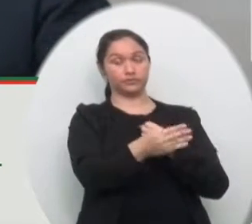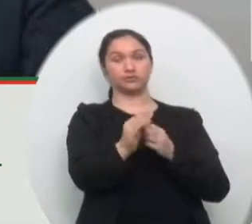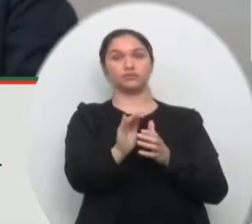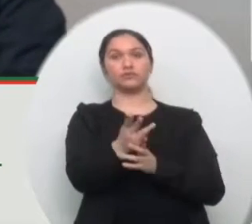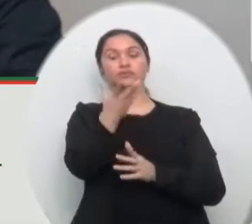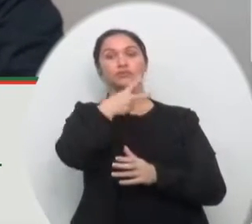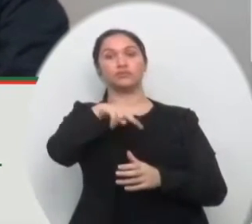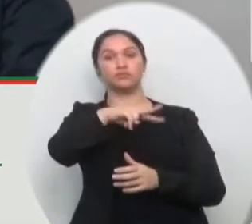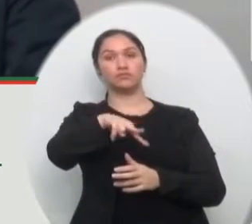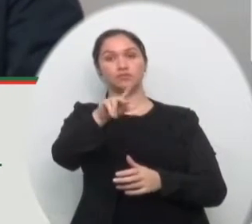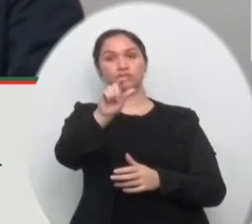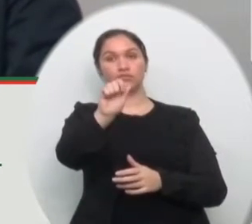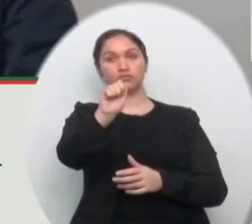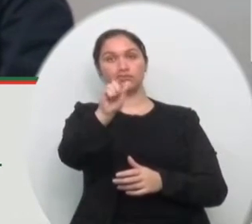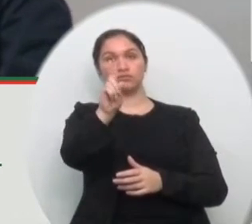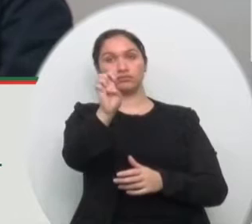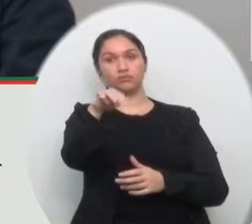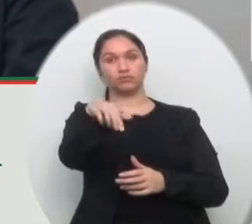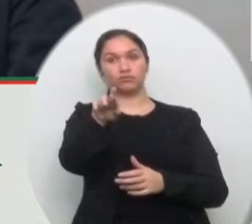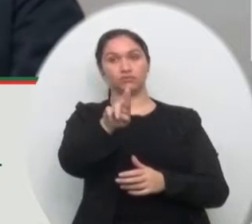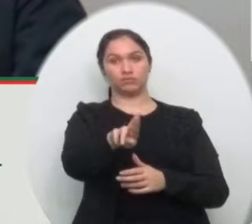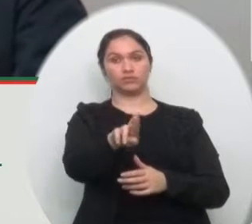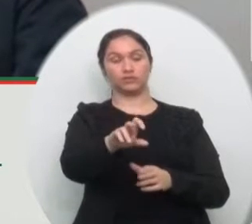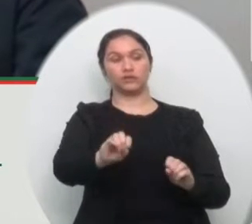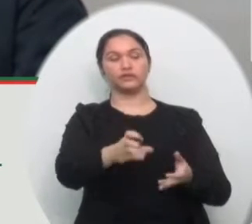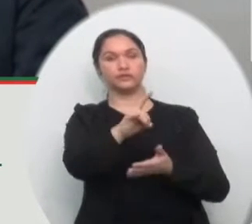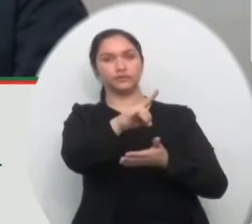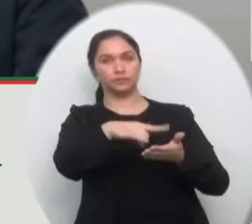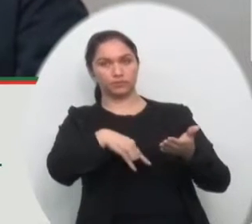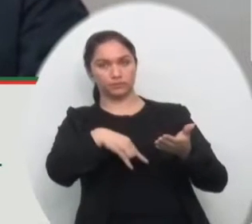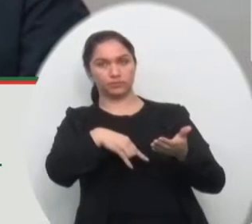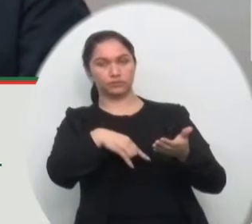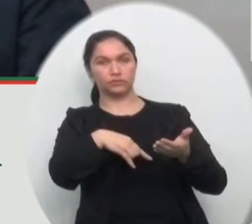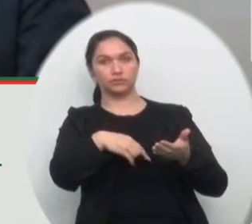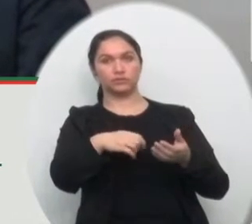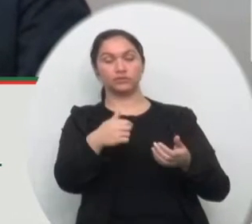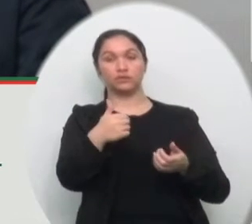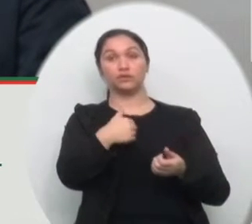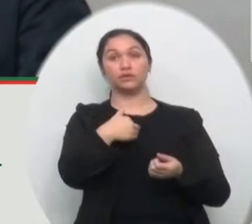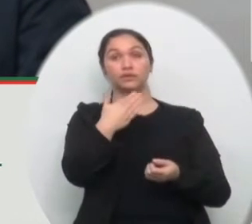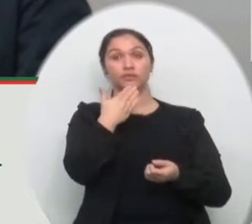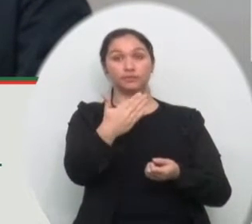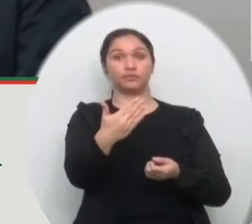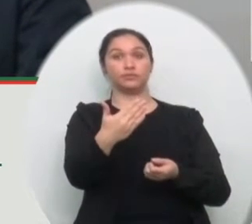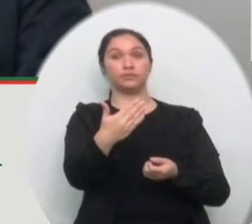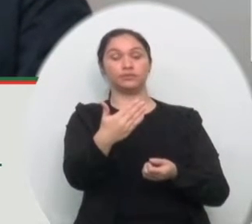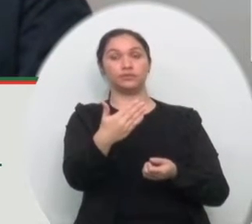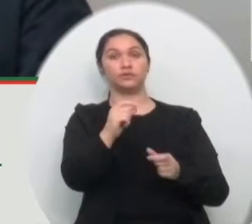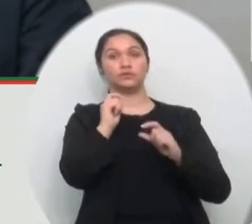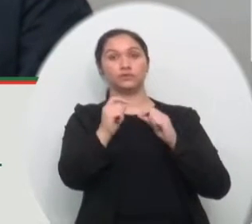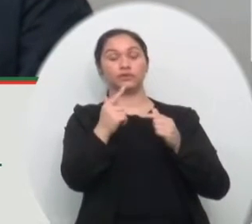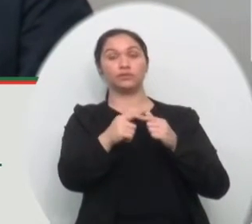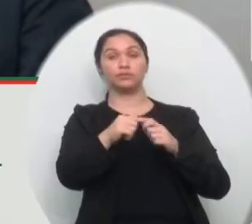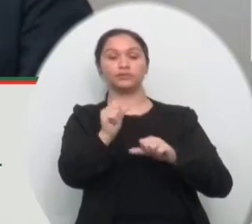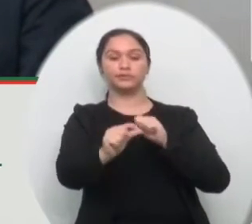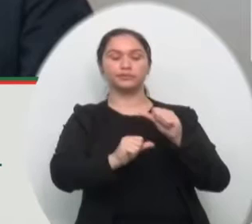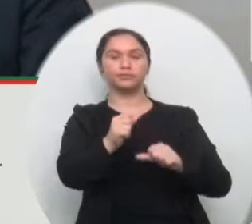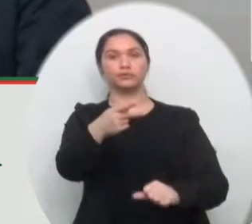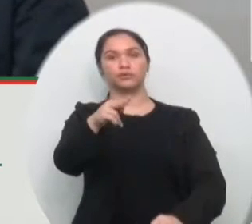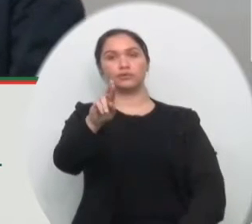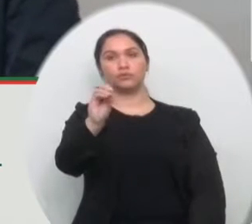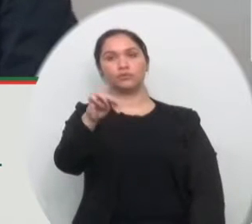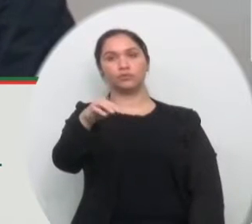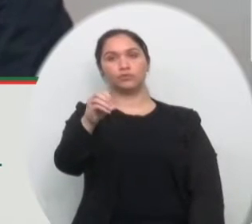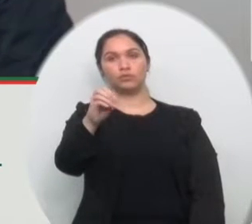Ademir, não, até a questão dos encaminhamentos, eu acho que seria interessante, como mudou o promotor, eu acho que seria interessante os